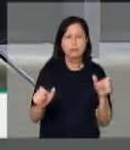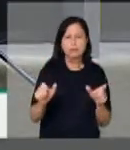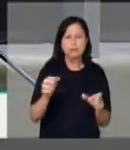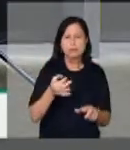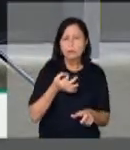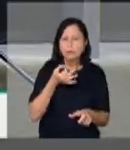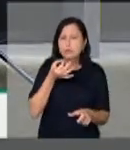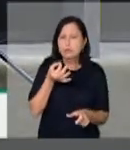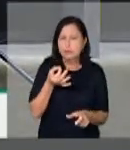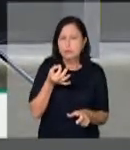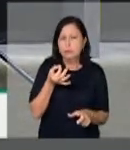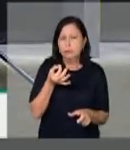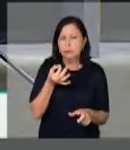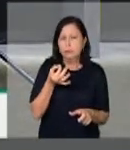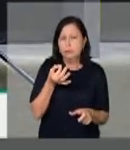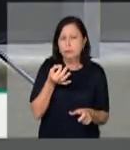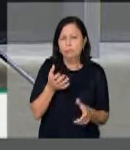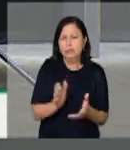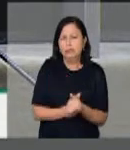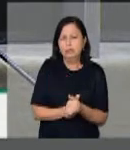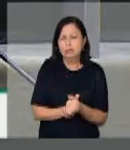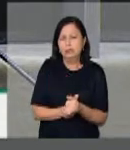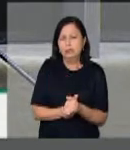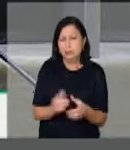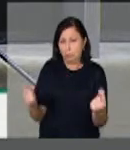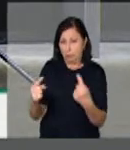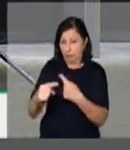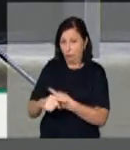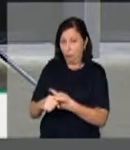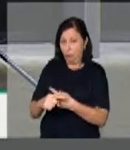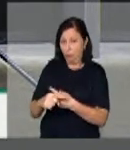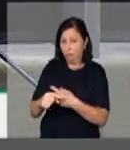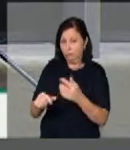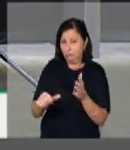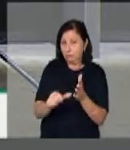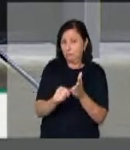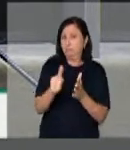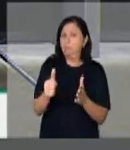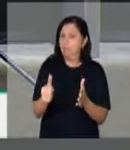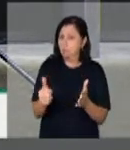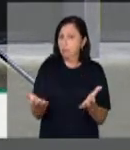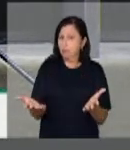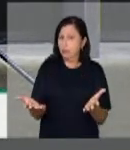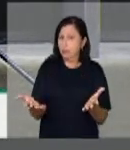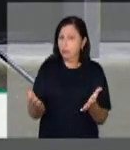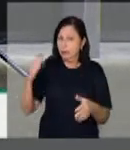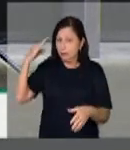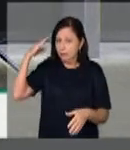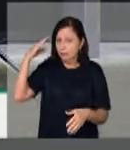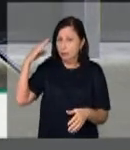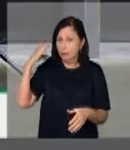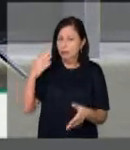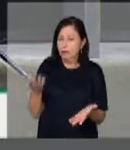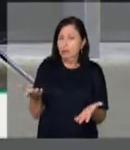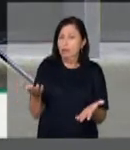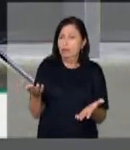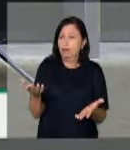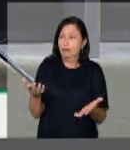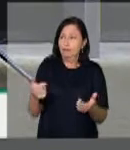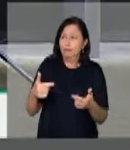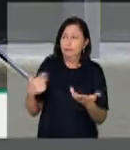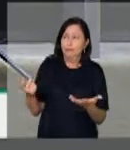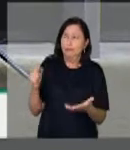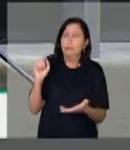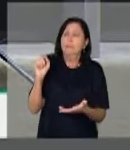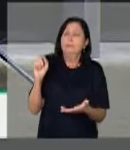primeiras iniciativas do governo Bolsonaro, e agora eu vejo um seu aliado de primeira hora, o Coronel